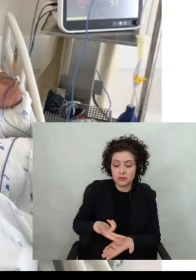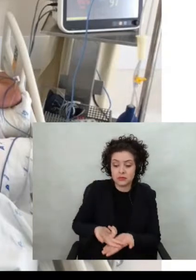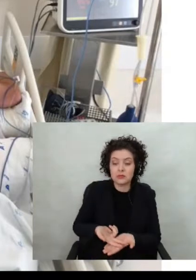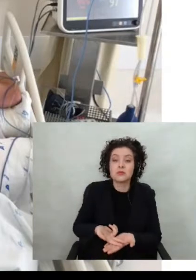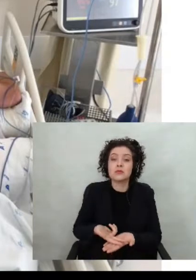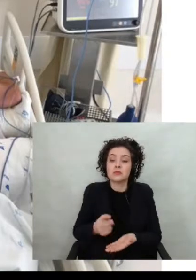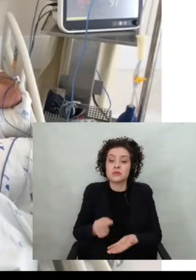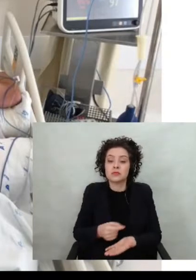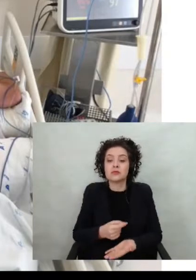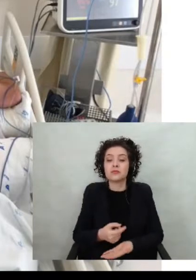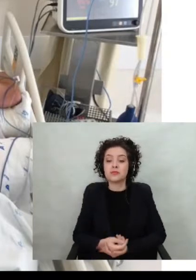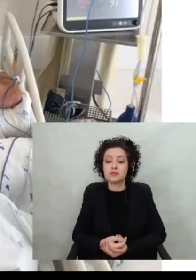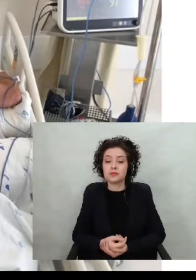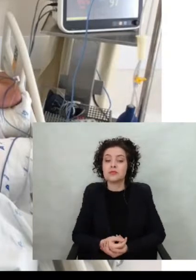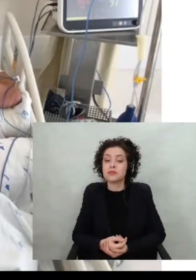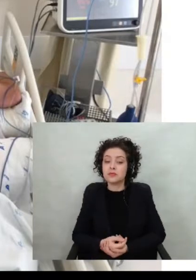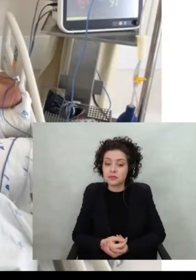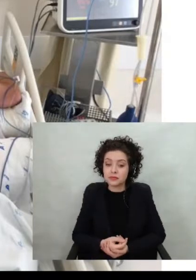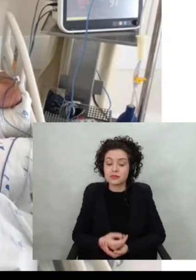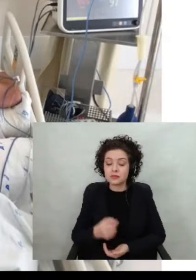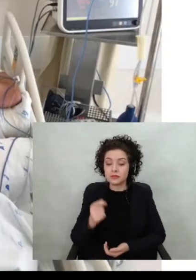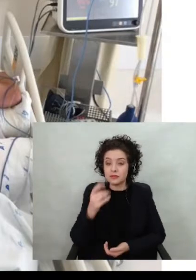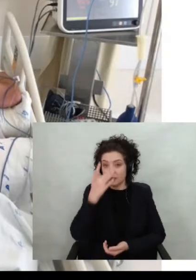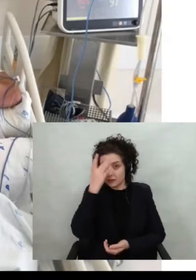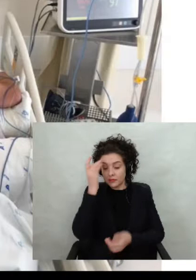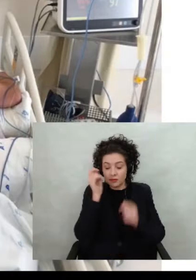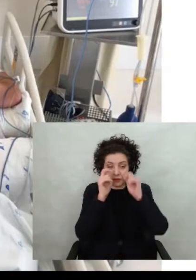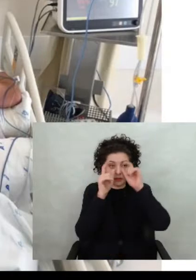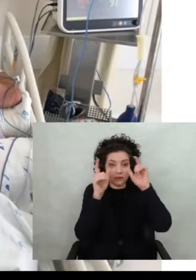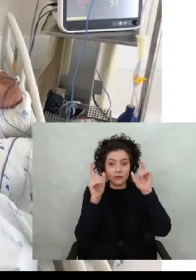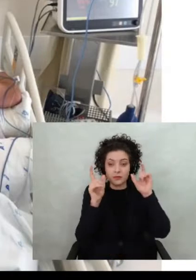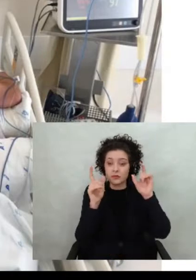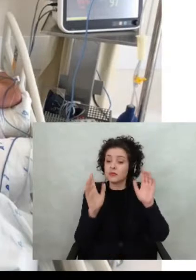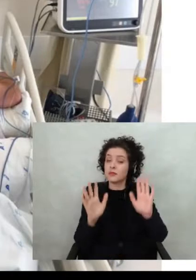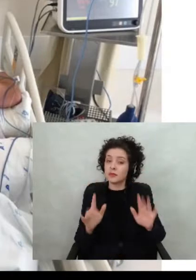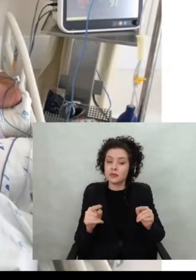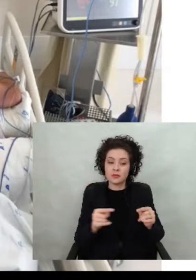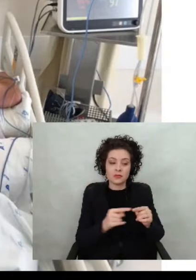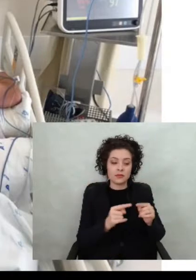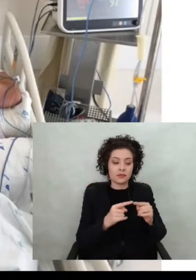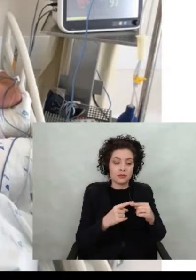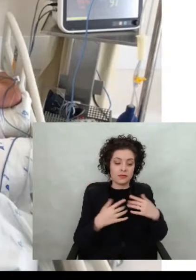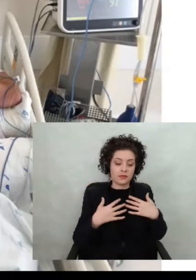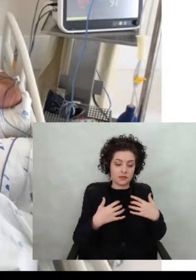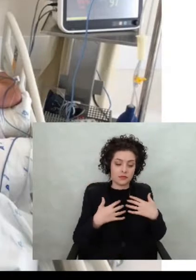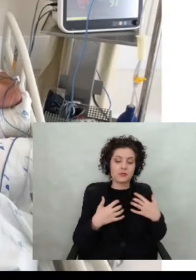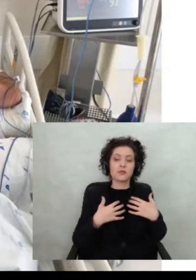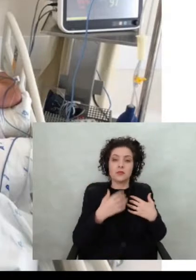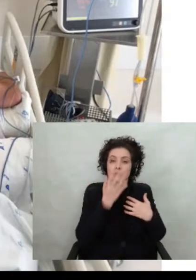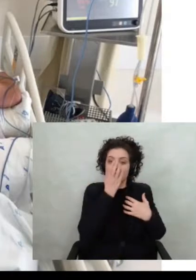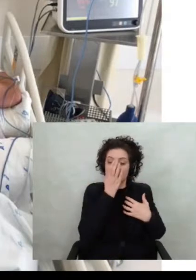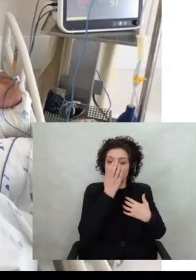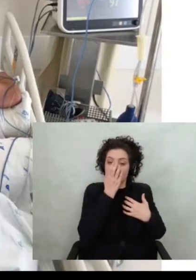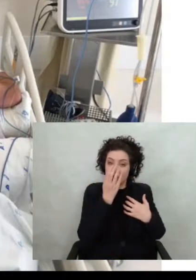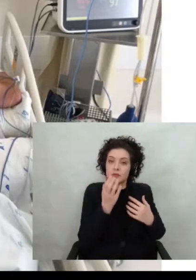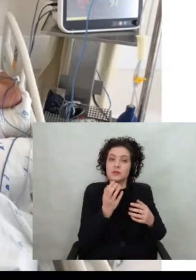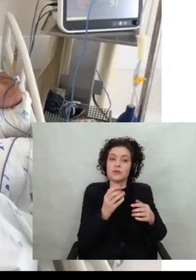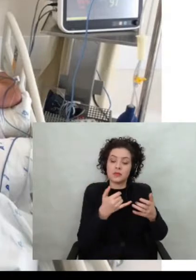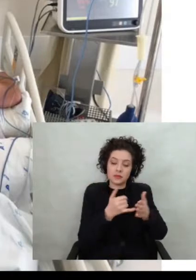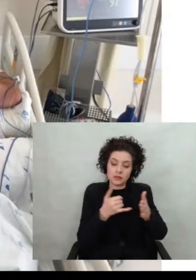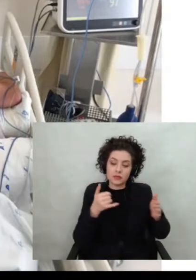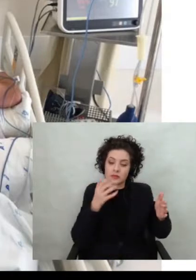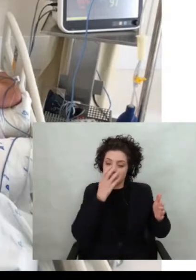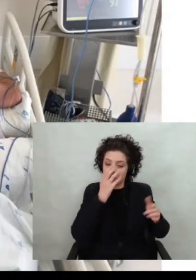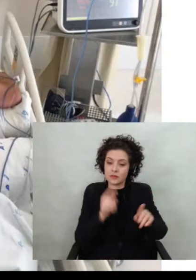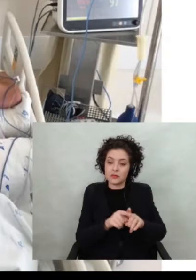em pacientes acordados, ou seja, associado à ventilação mecânica não invasiva, associado ao catéter de alto fluxo. O